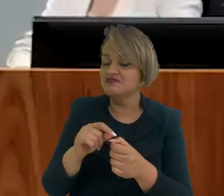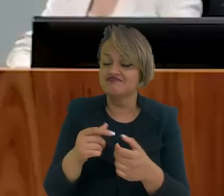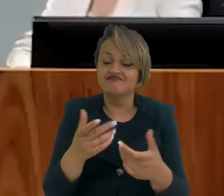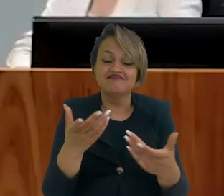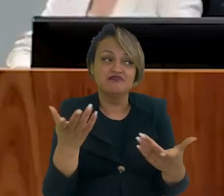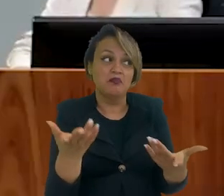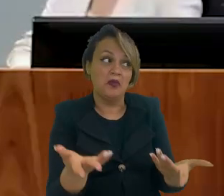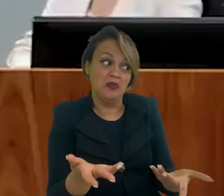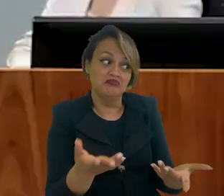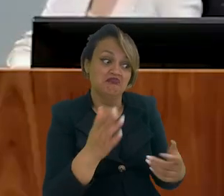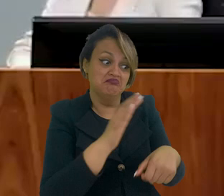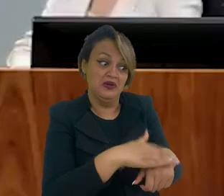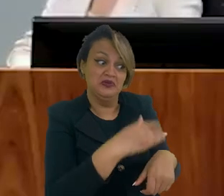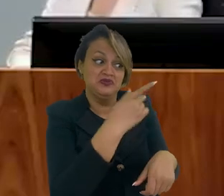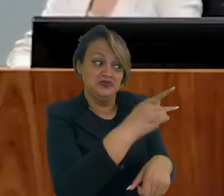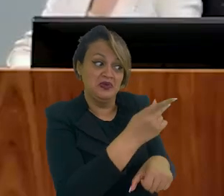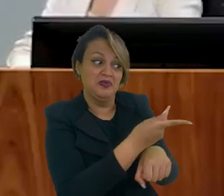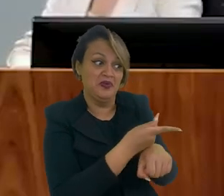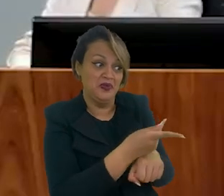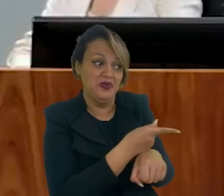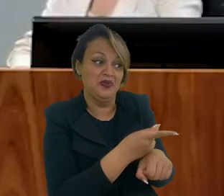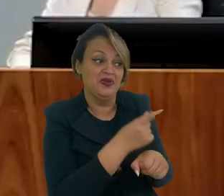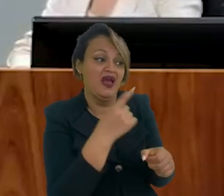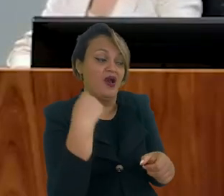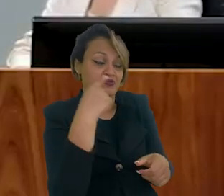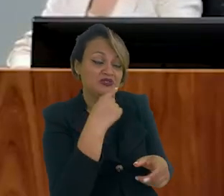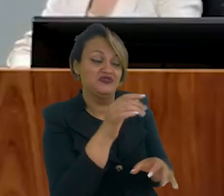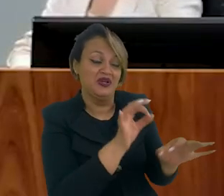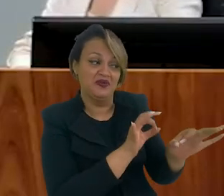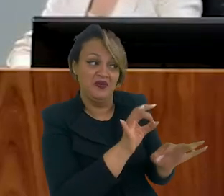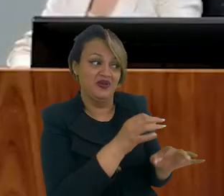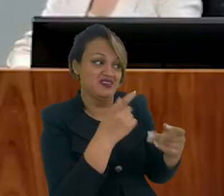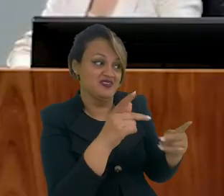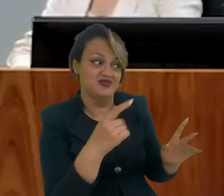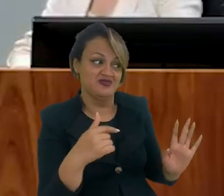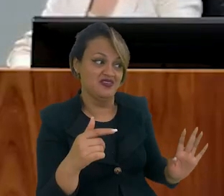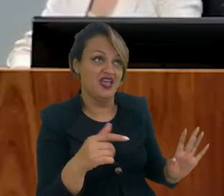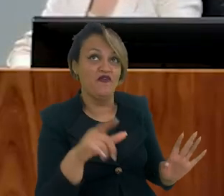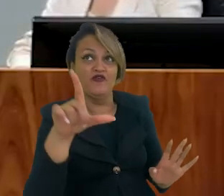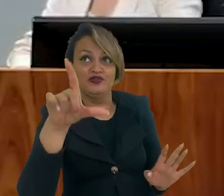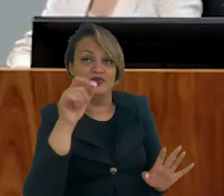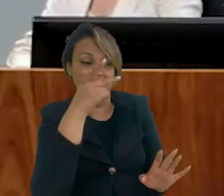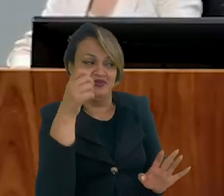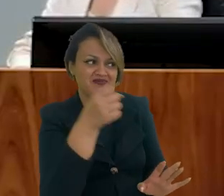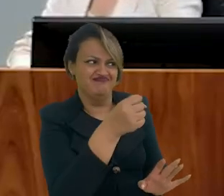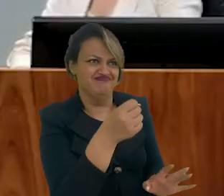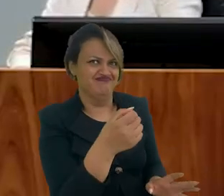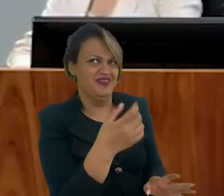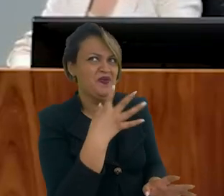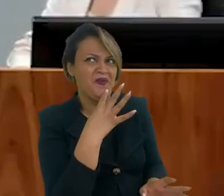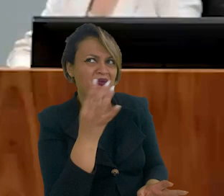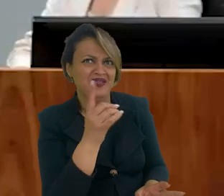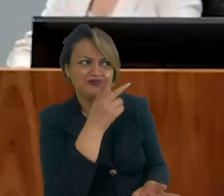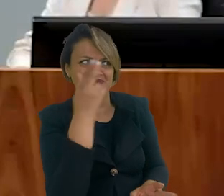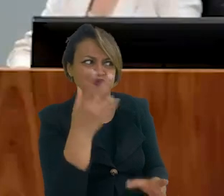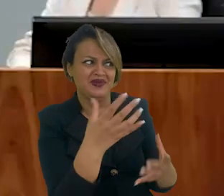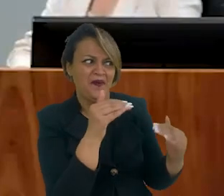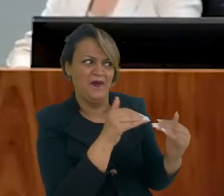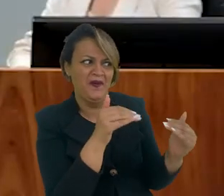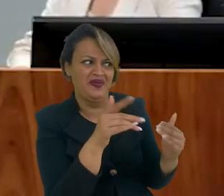que não é possível fazer Ah tem advogados que falaram que fazem falei bom você fica à vontade né